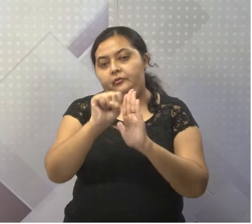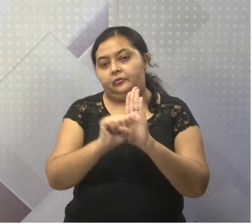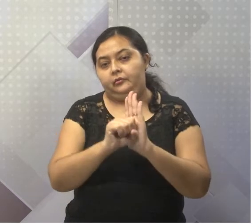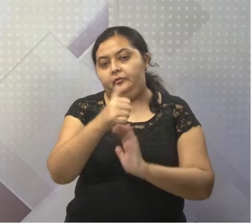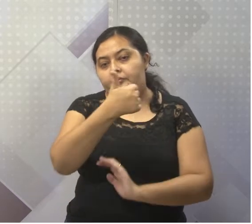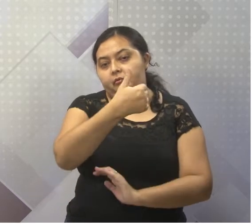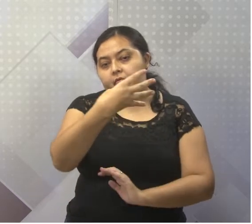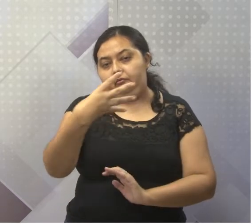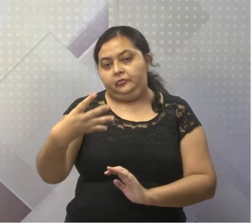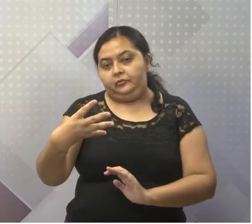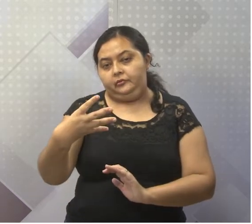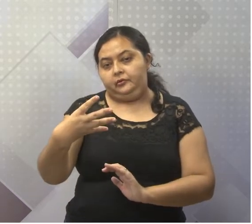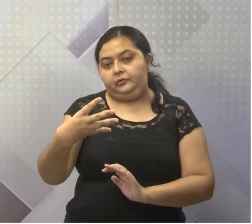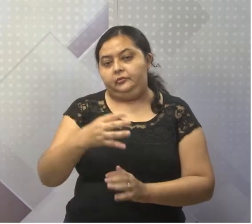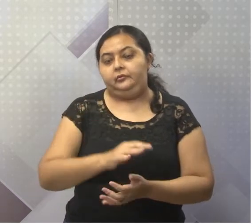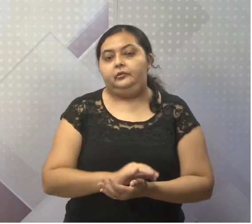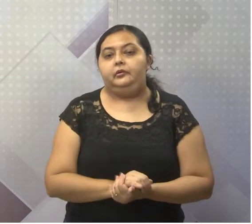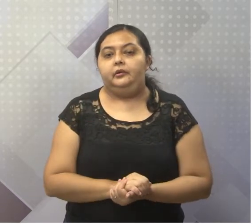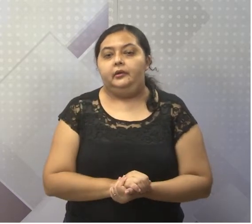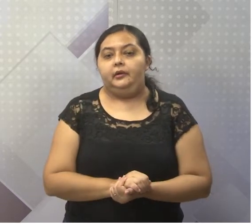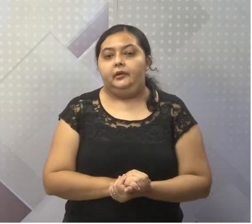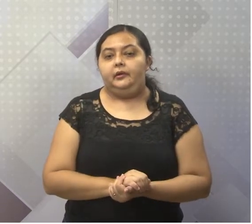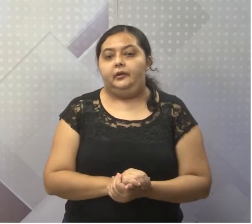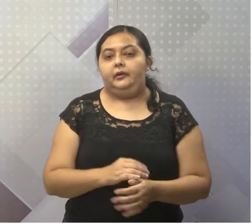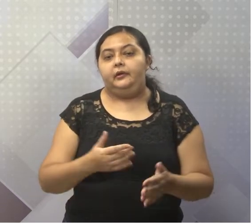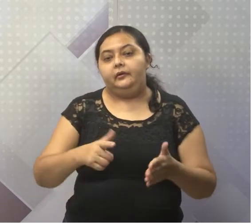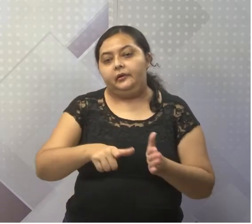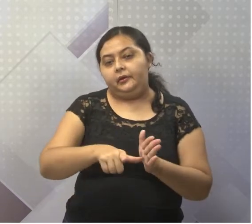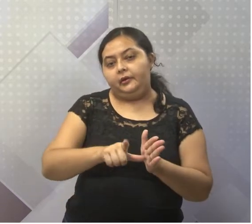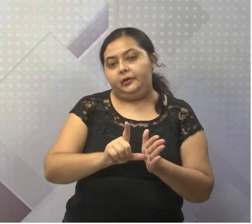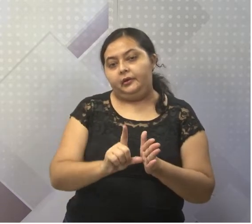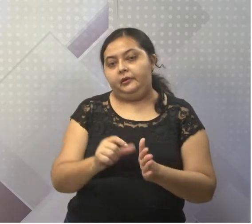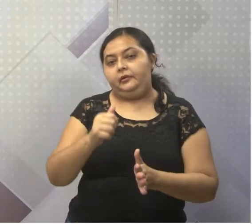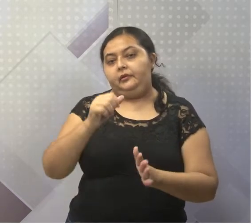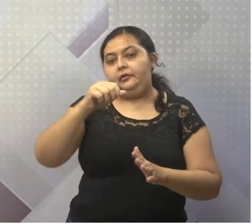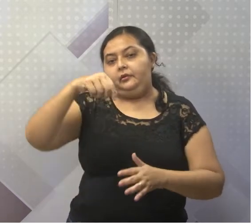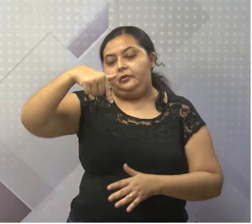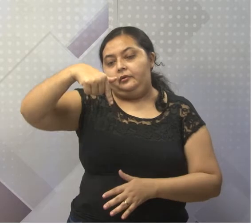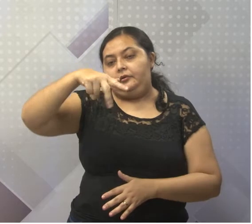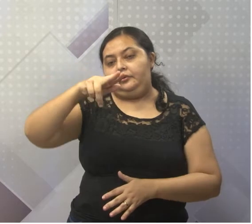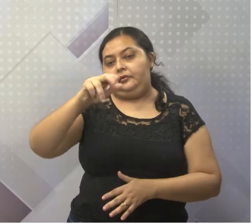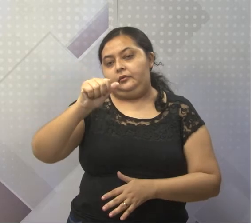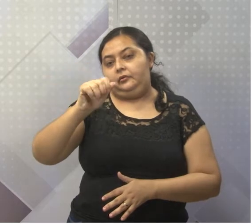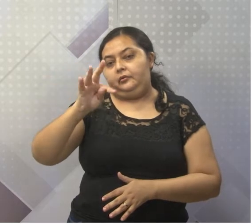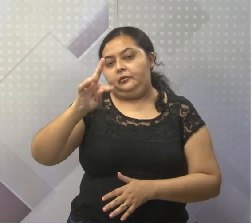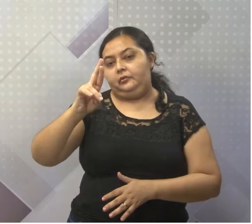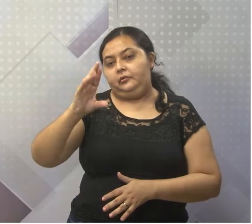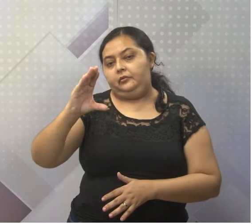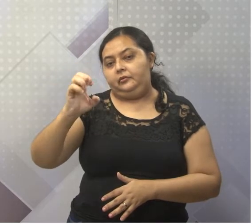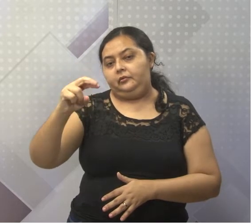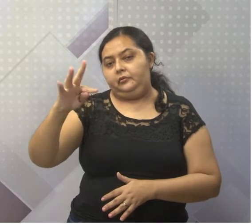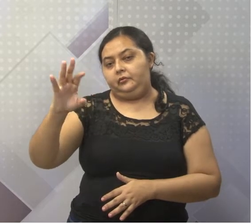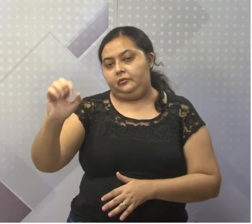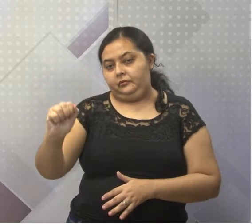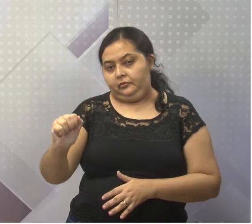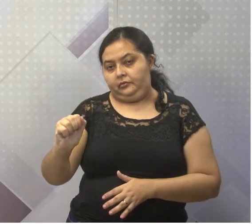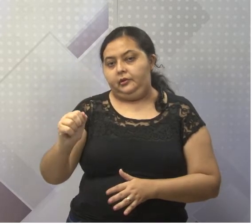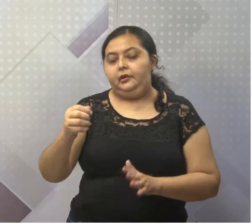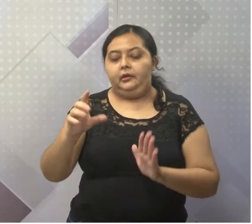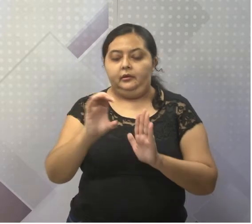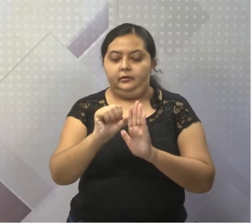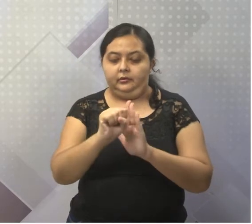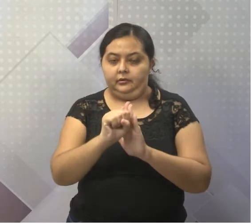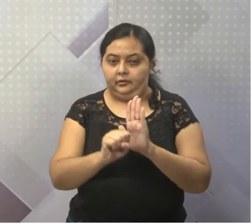14 italianos e intercede o que se chama de 400 que vai para o século 15